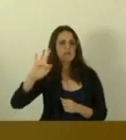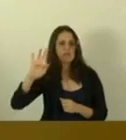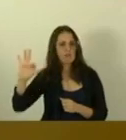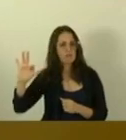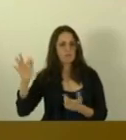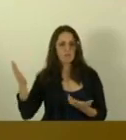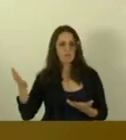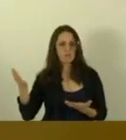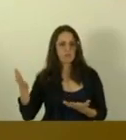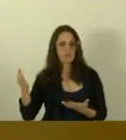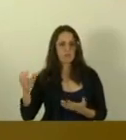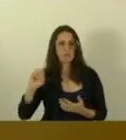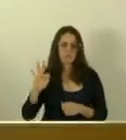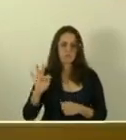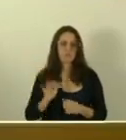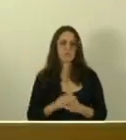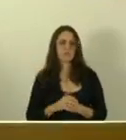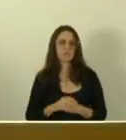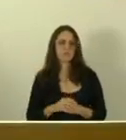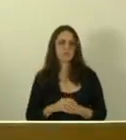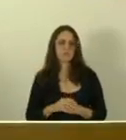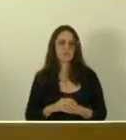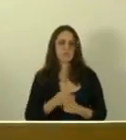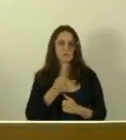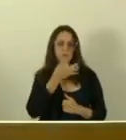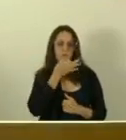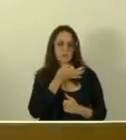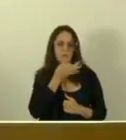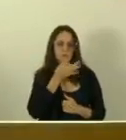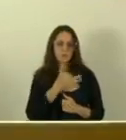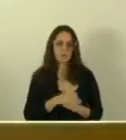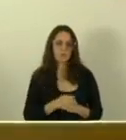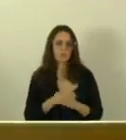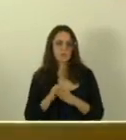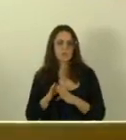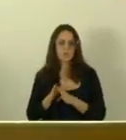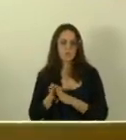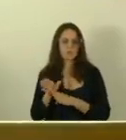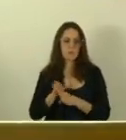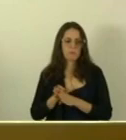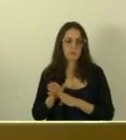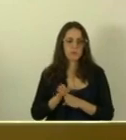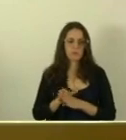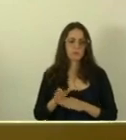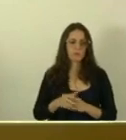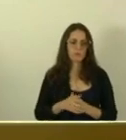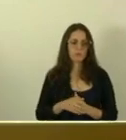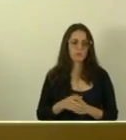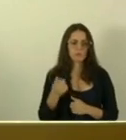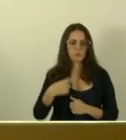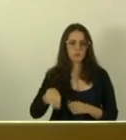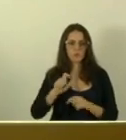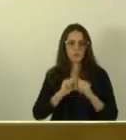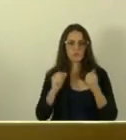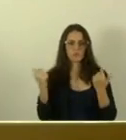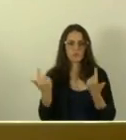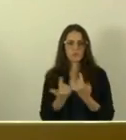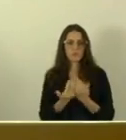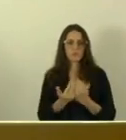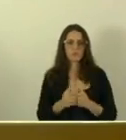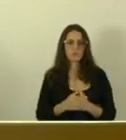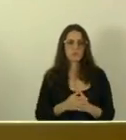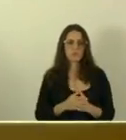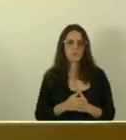ou até mesmo para o Ministério Público. Fazer uma sugestão aqui, presidente, de um encaminhamento para que nós, enquanto Assembleia Legislativa,